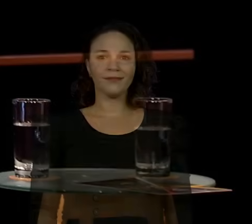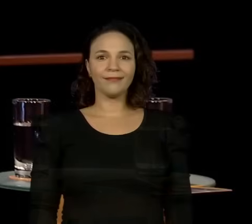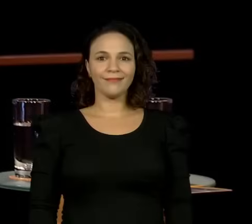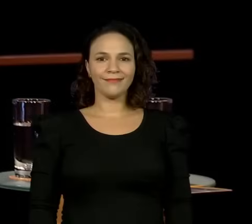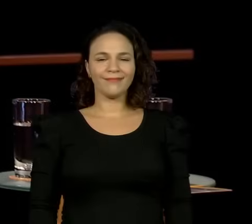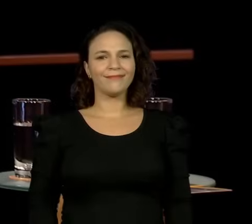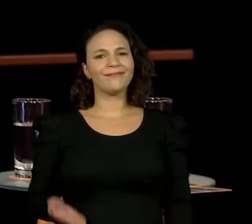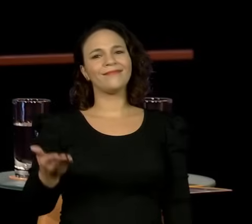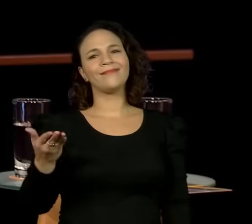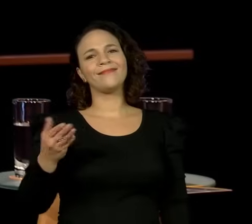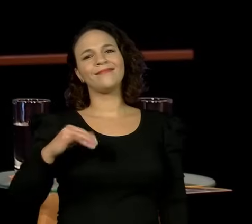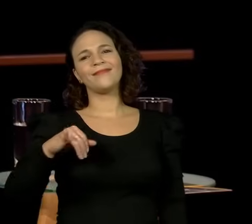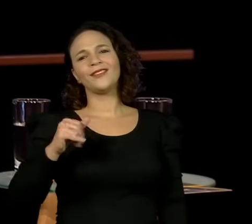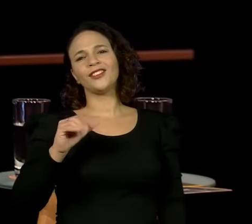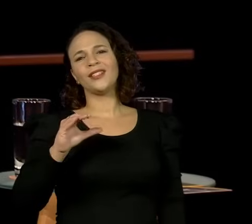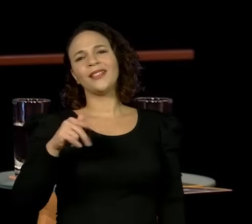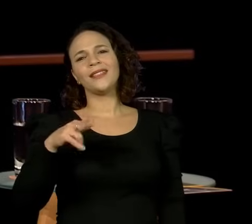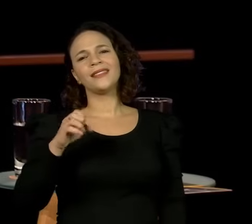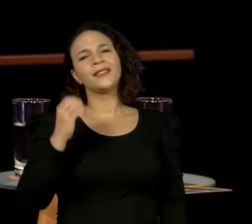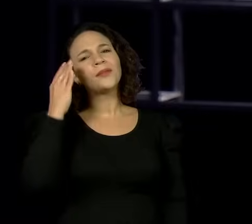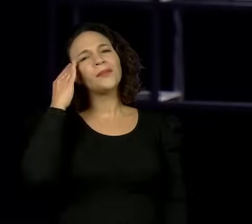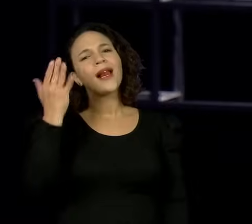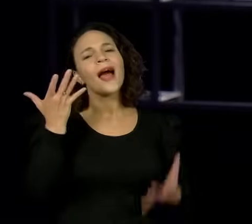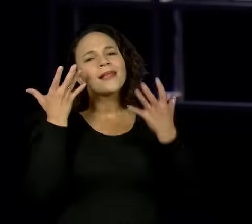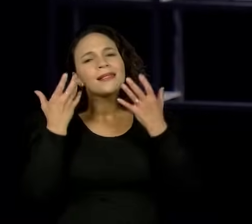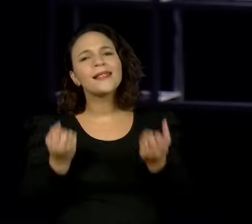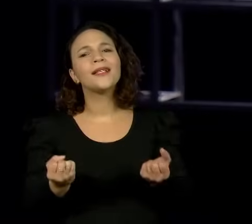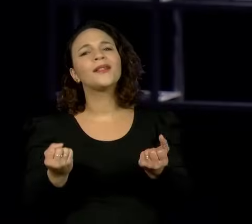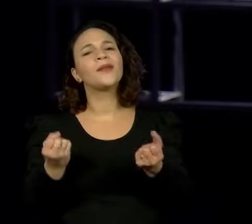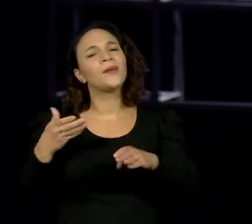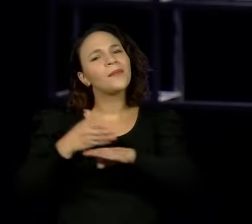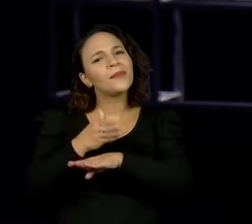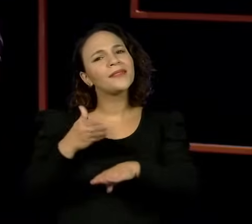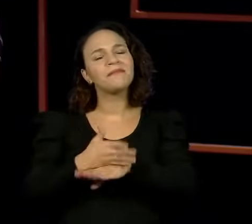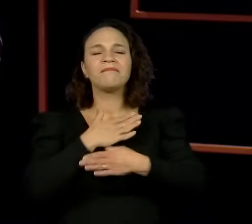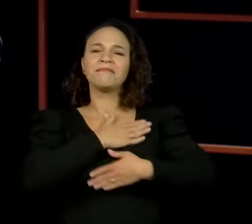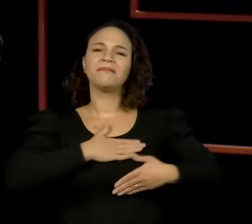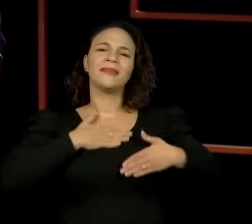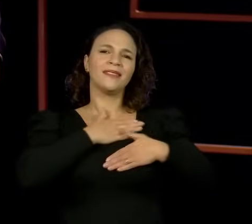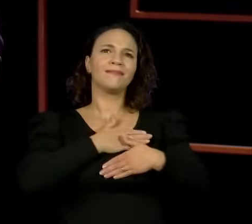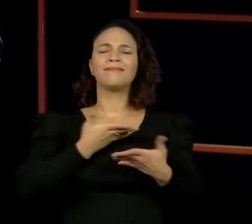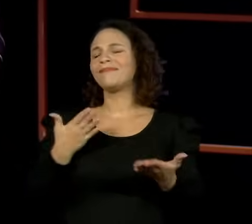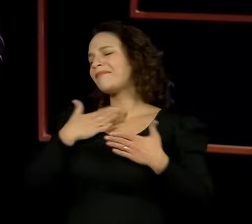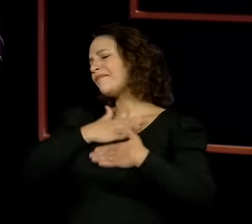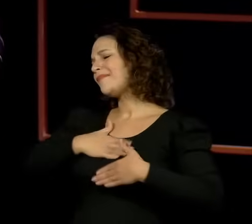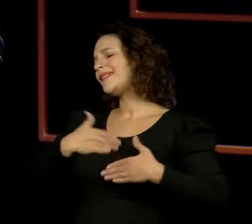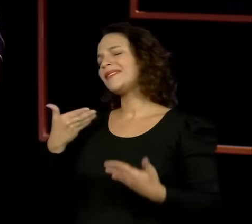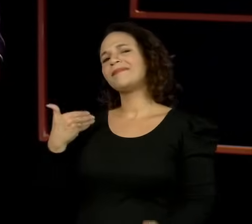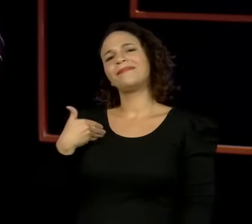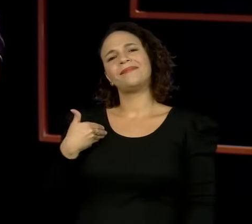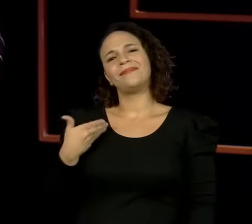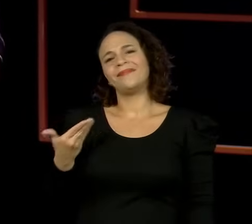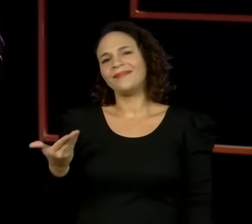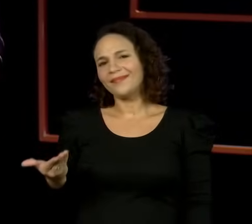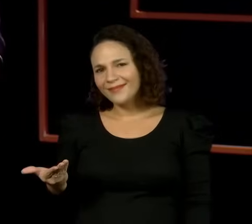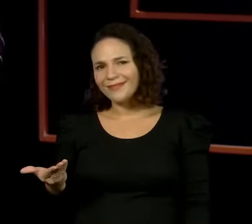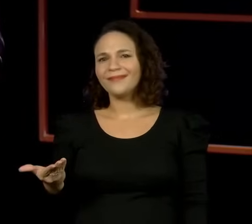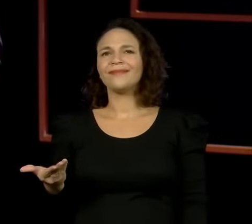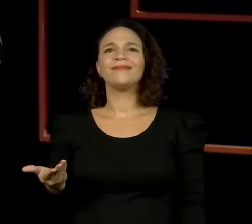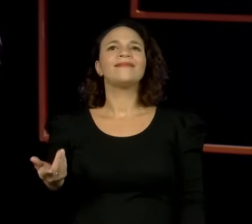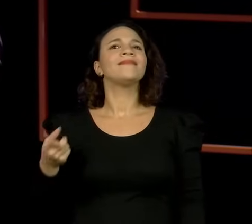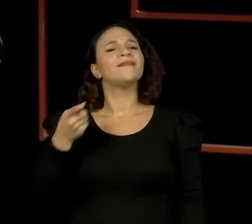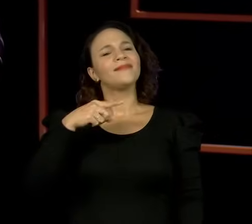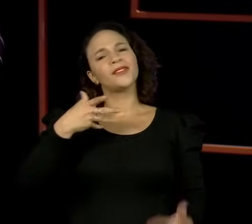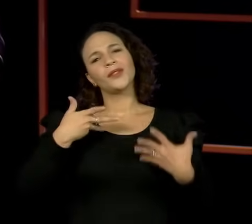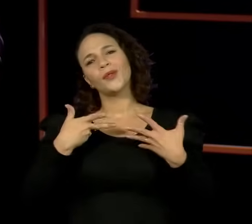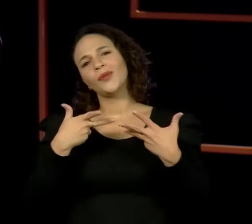Jacques Lagoa, muito obrigado por ter aceitado o nosso convite. É um prazer te receber aqui. O prazer é meu, Cristine, o prazer é meu,